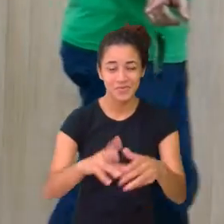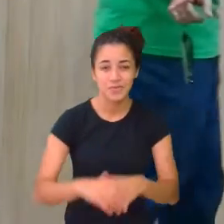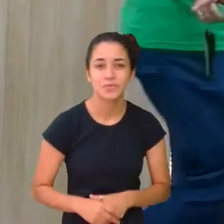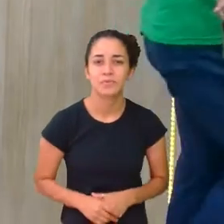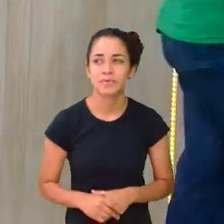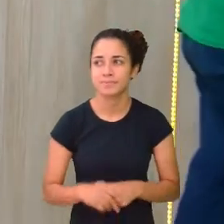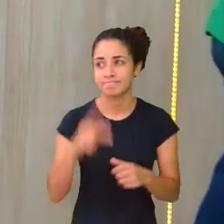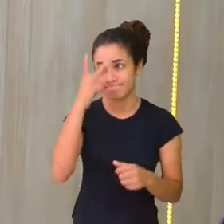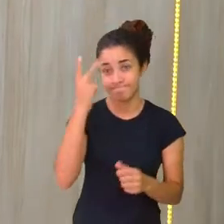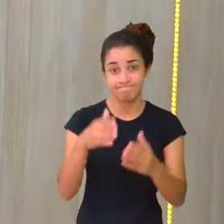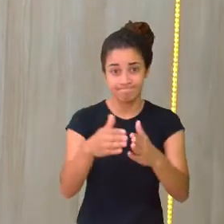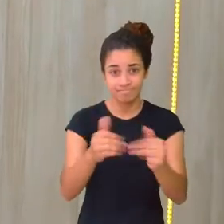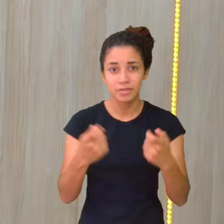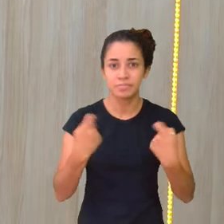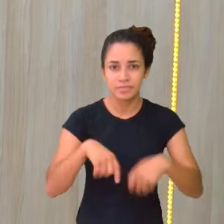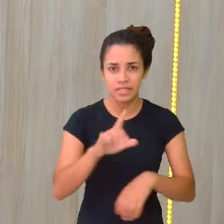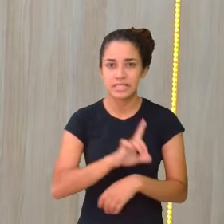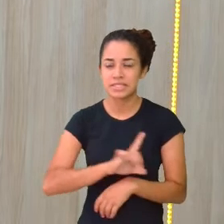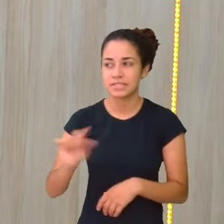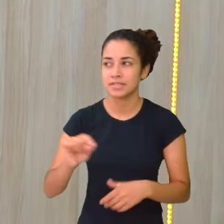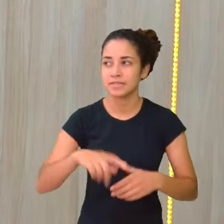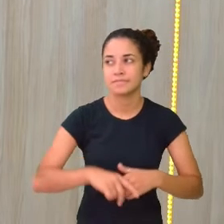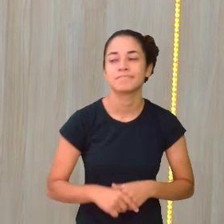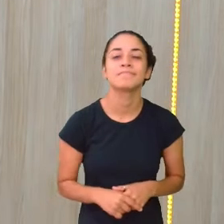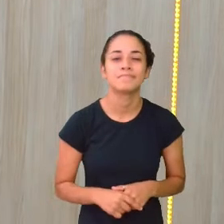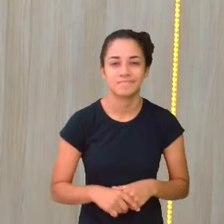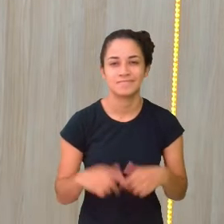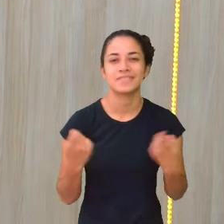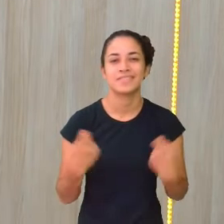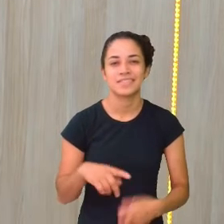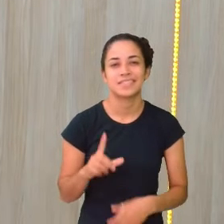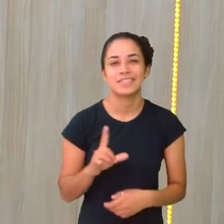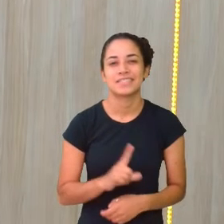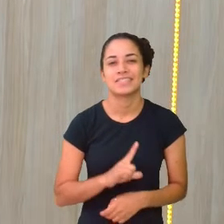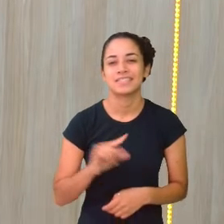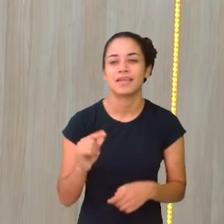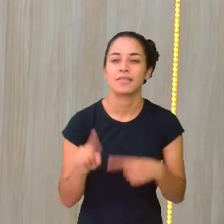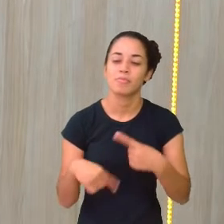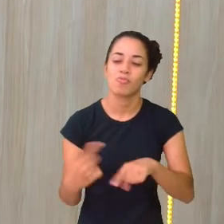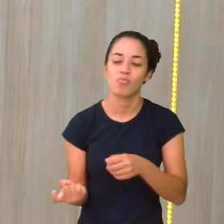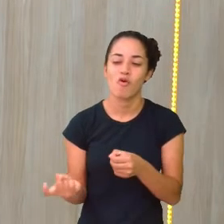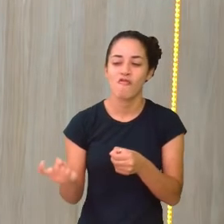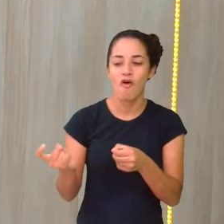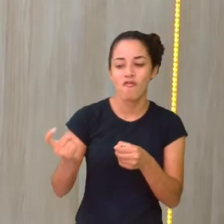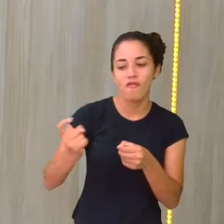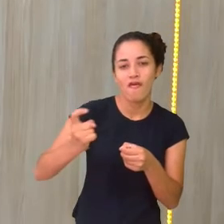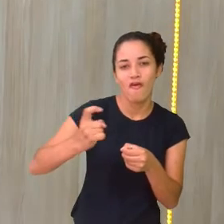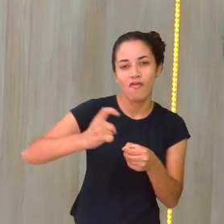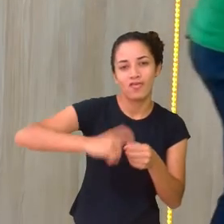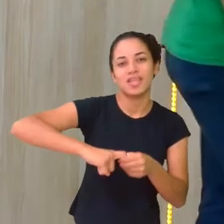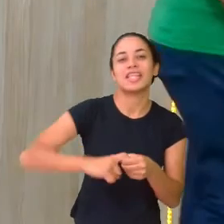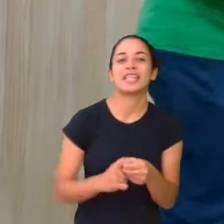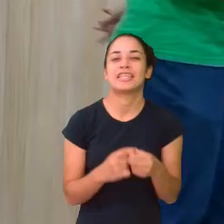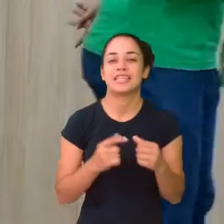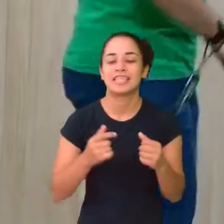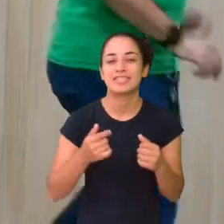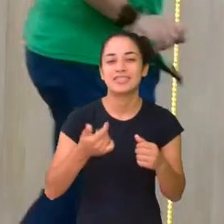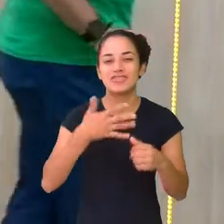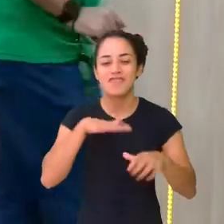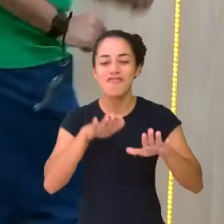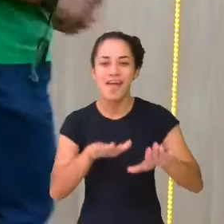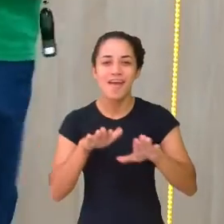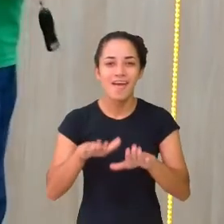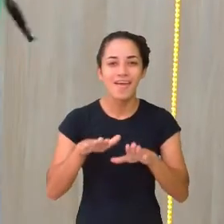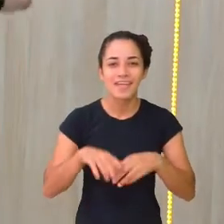gente tem que sair, ó. A gente tem que sair para voltar devagarzinho, Juninho, para fazer o